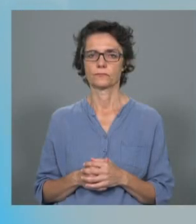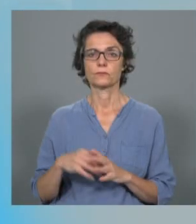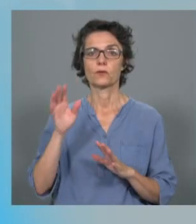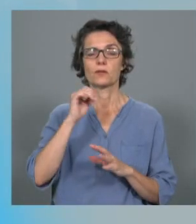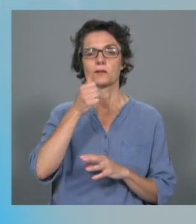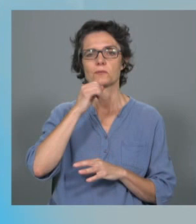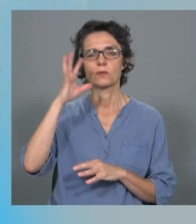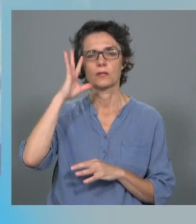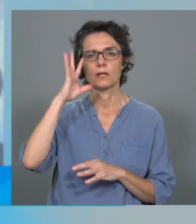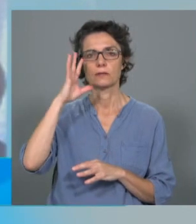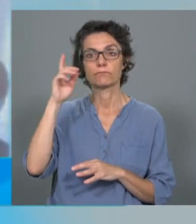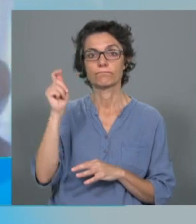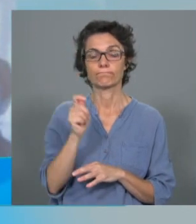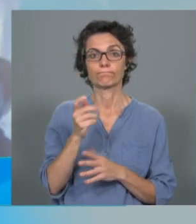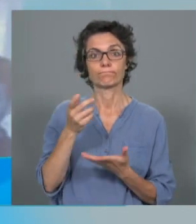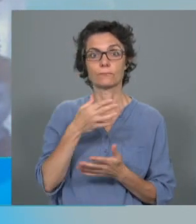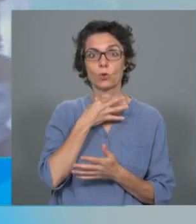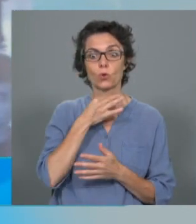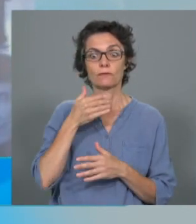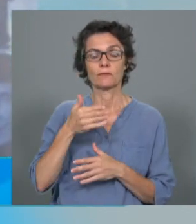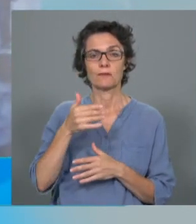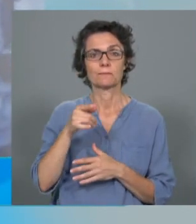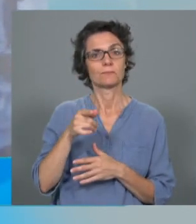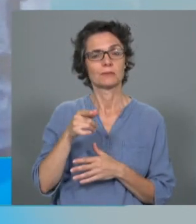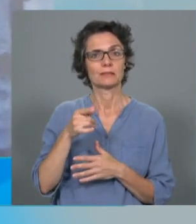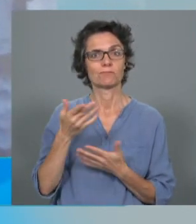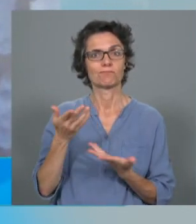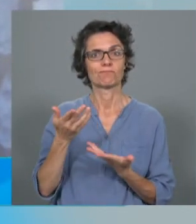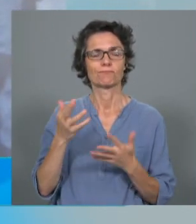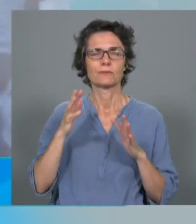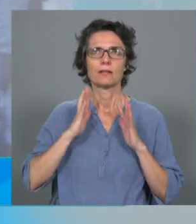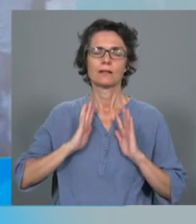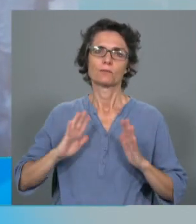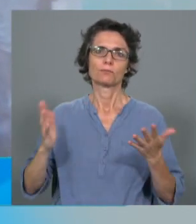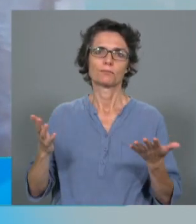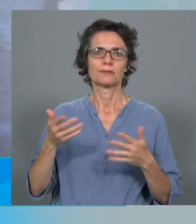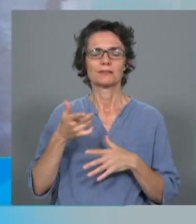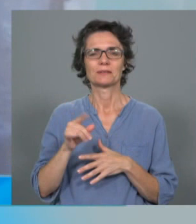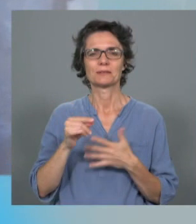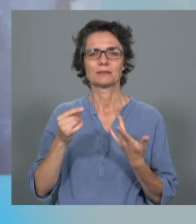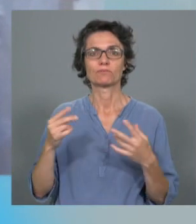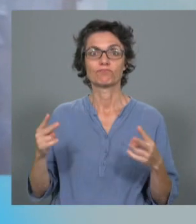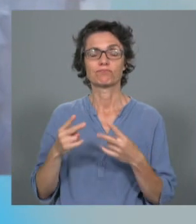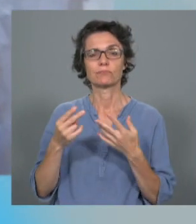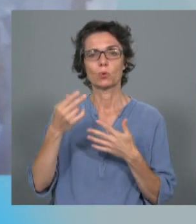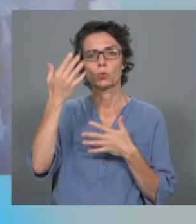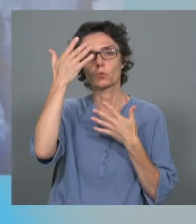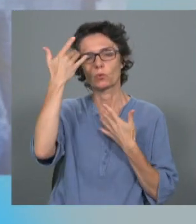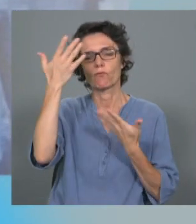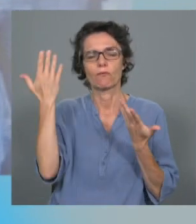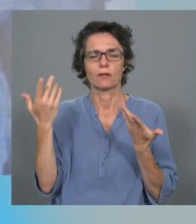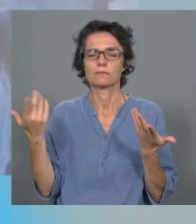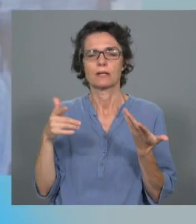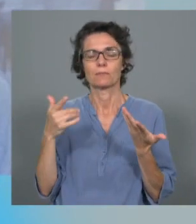Olá, muito boa tarde. O mês de agosto à porta e a expectativa para momentos de descanso, de encontros de verão, apesar de todos os